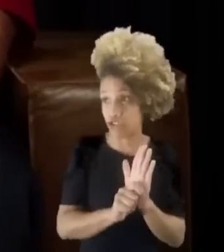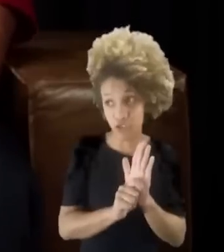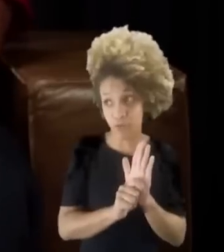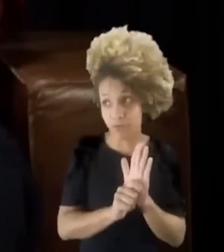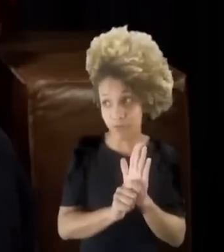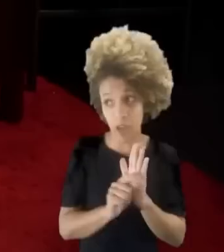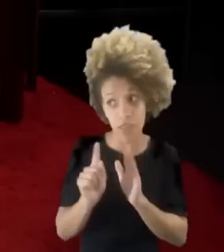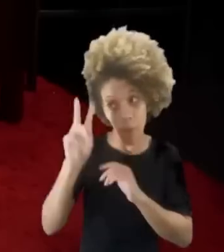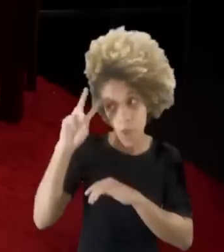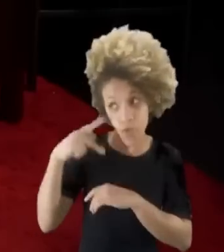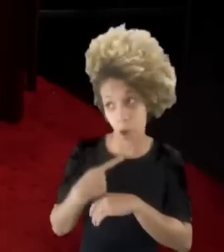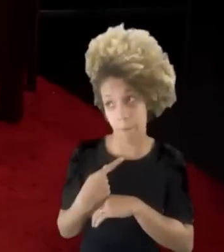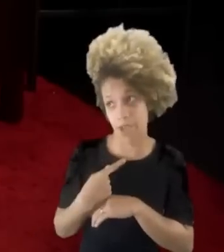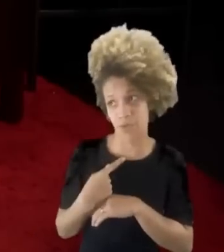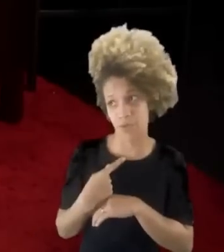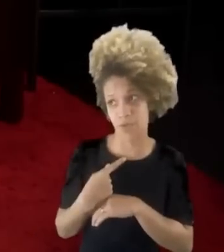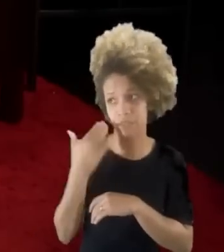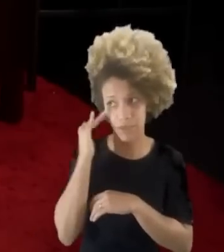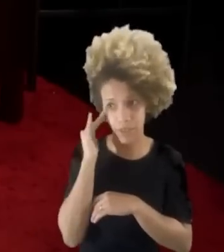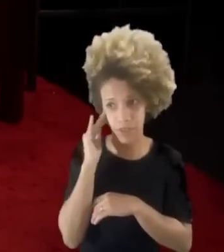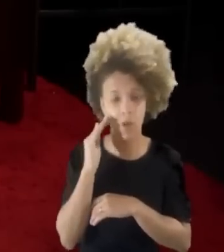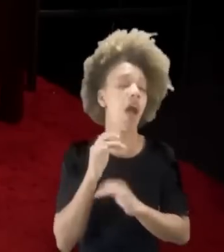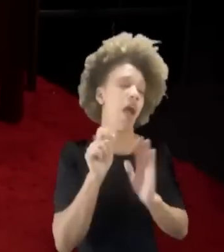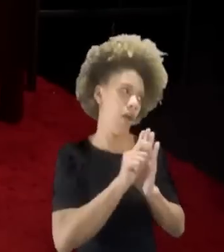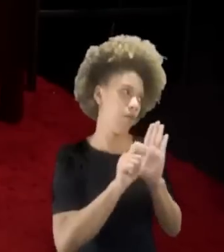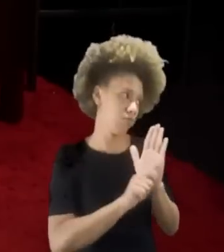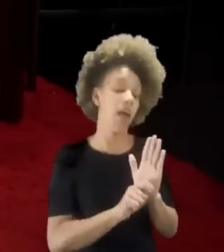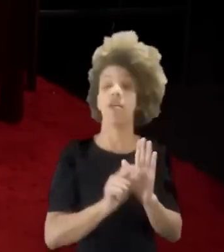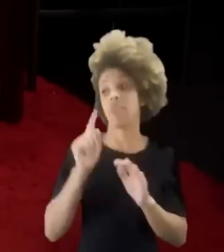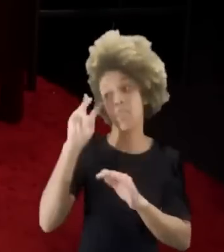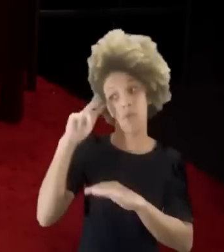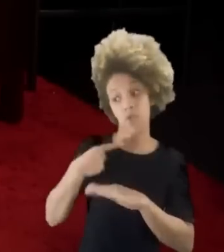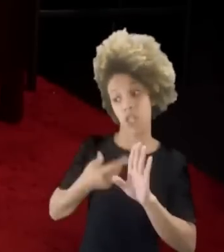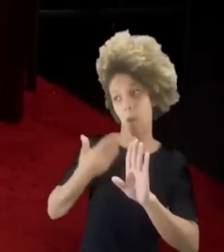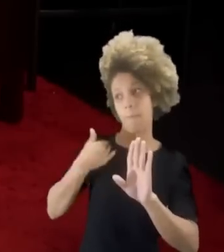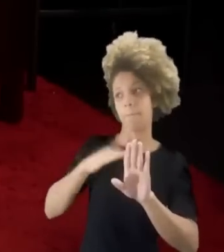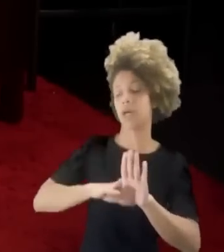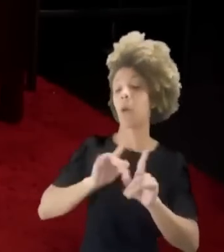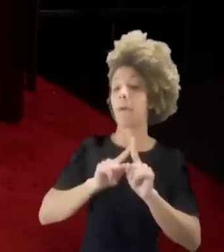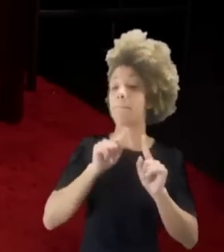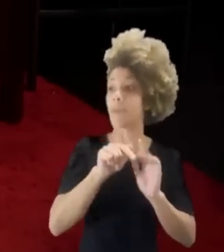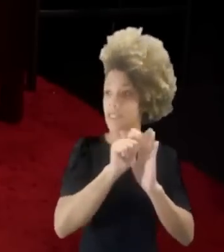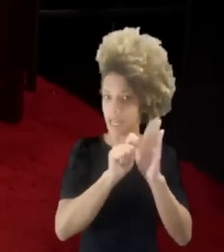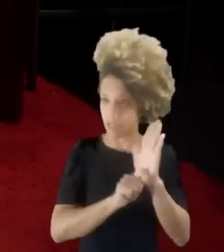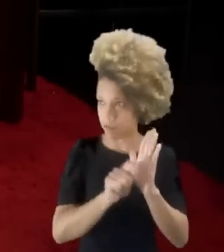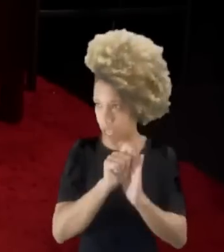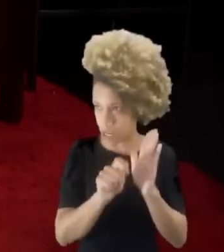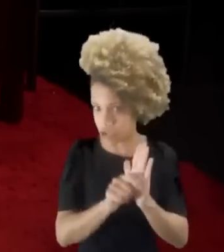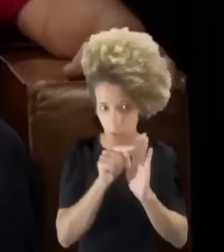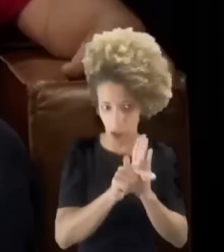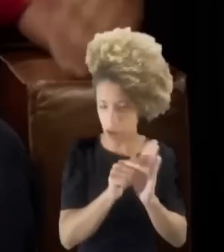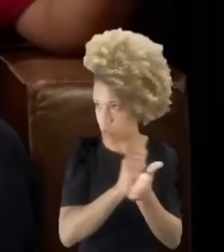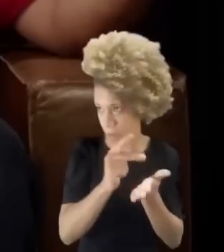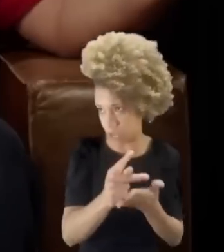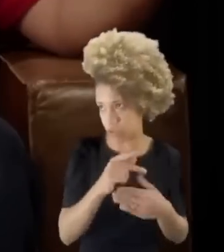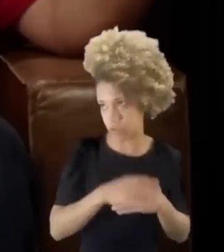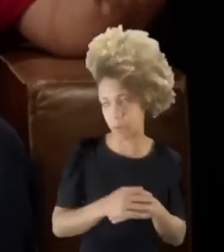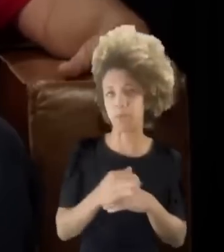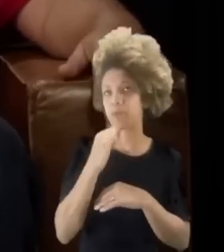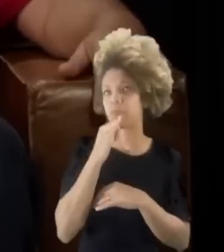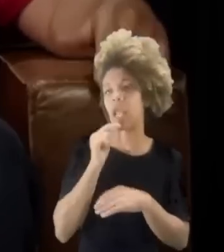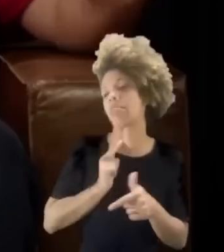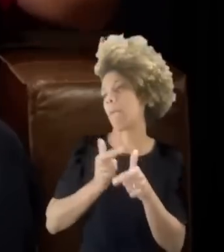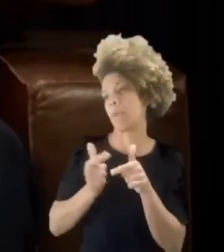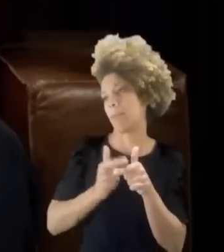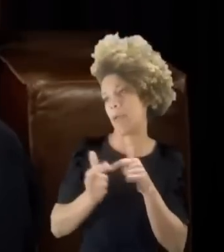um ser humano entendeu o ser humano é um ser humano por trás da coisa mas ali a gente tá lidando com o guri por exemplo é vocês têm